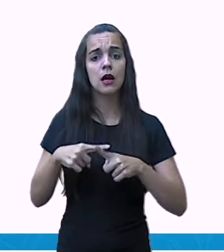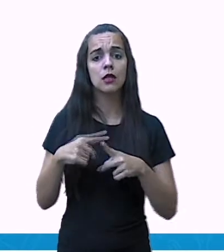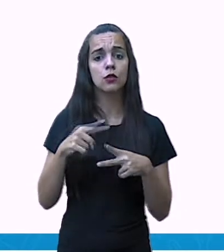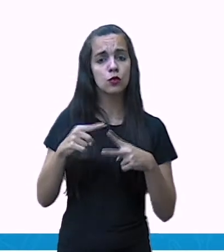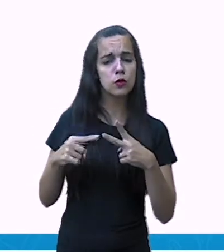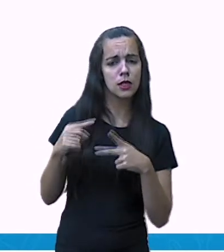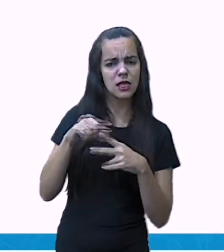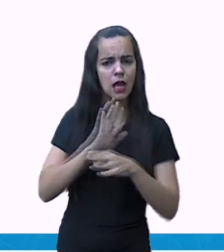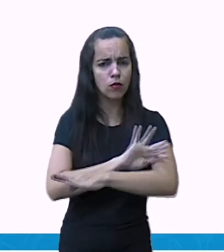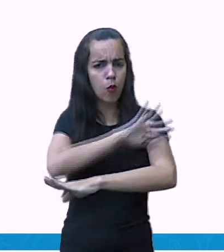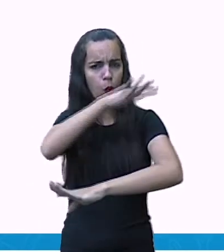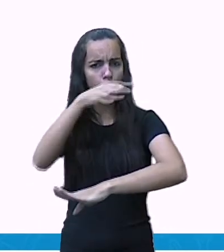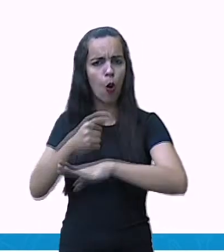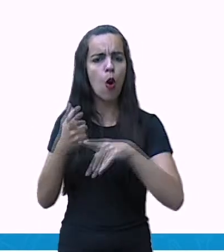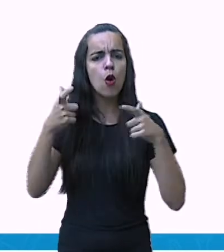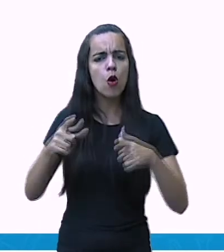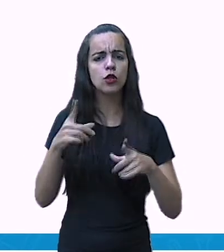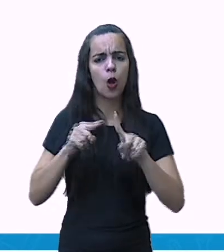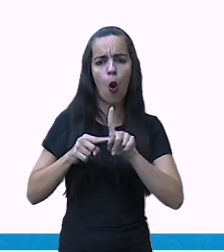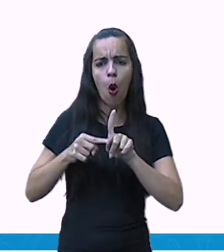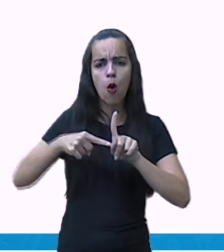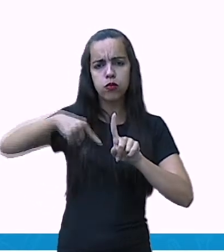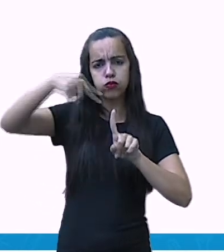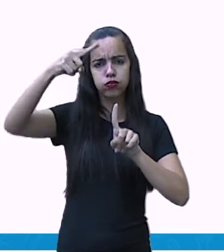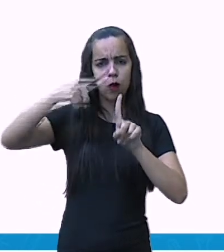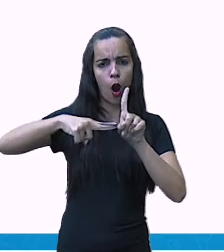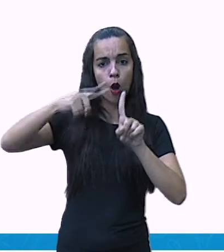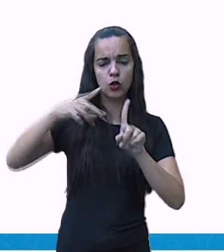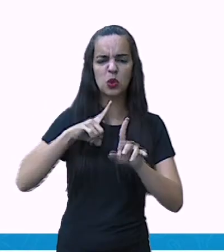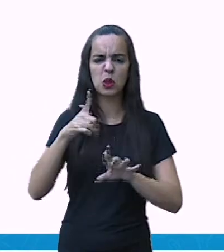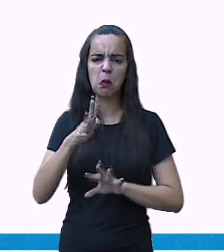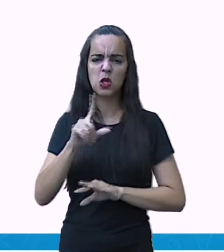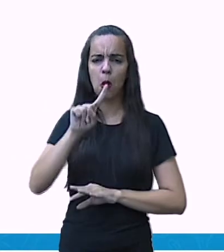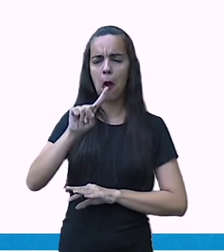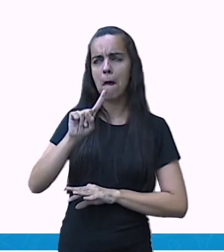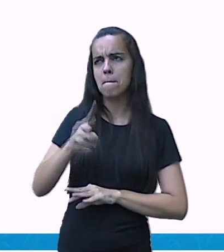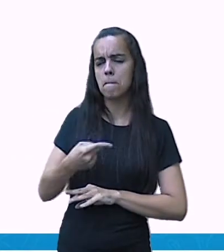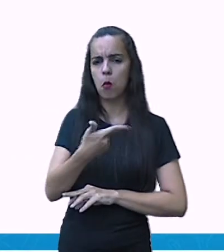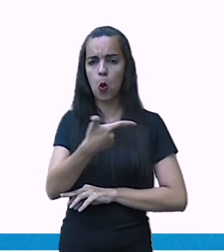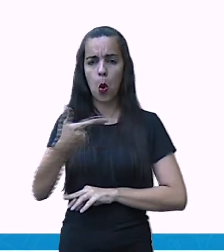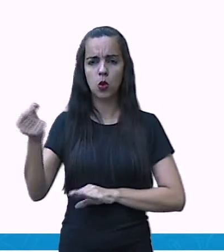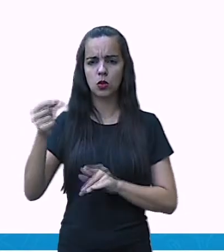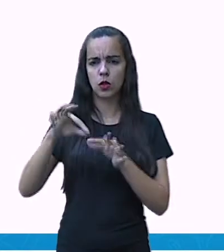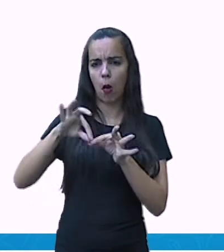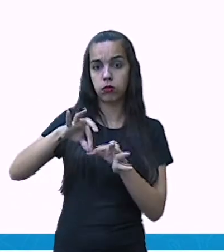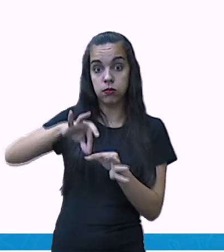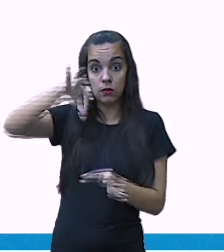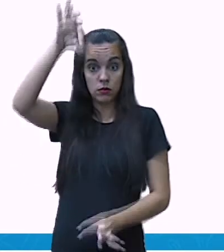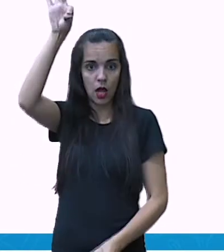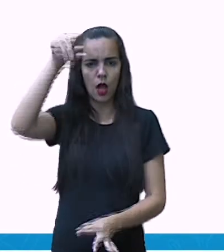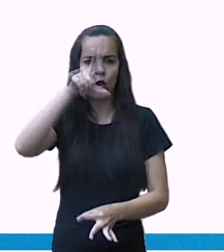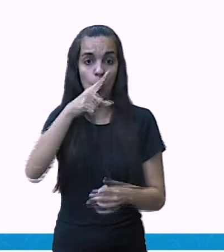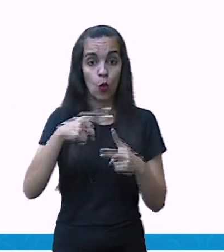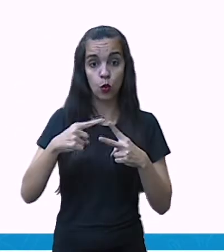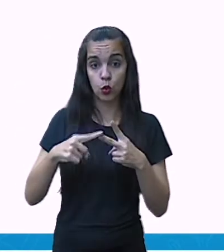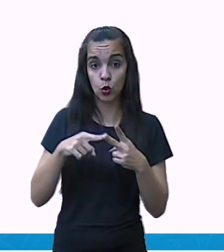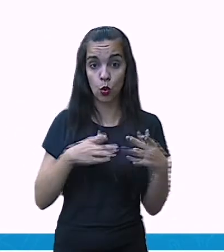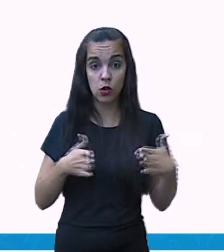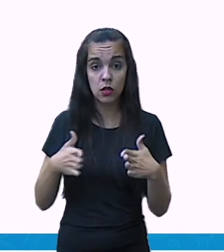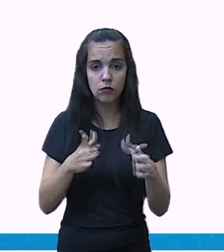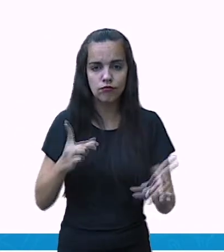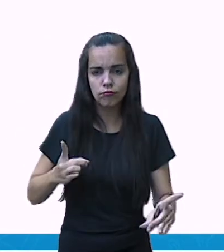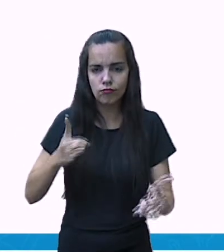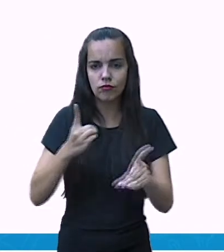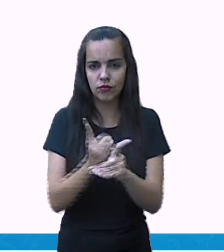1.200 metros. Os dois rios se encontram na divisa dos municípios, né?